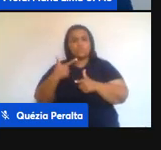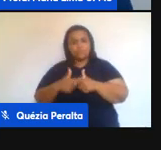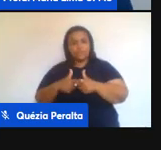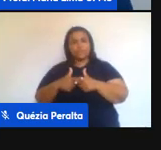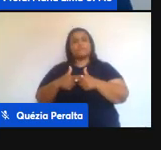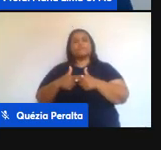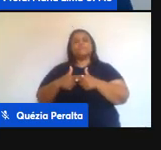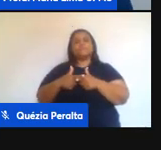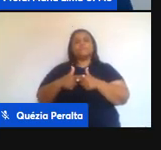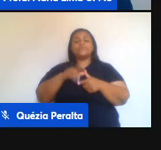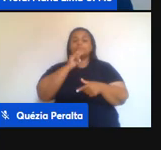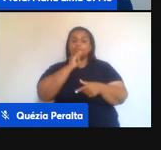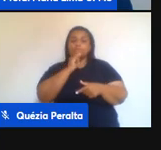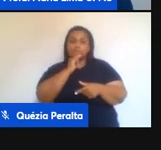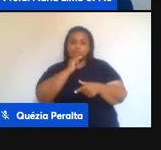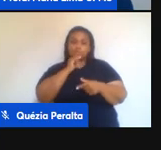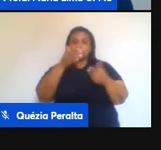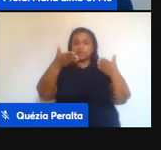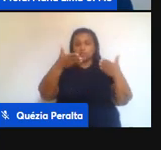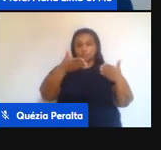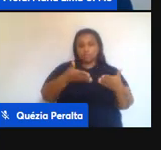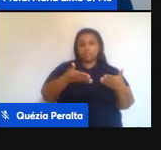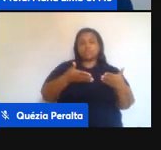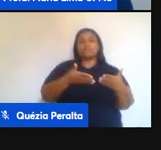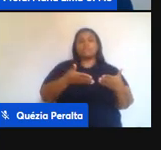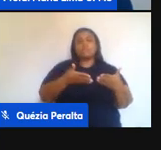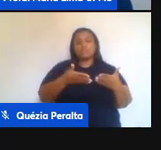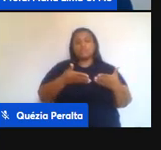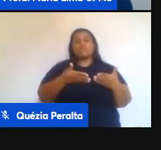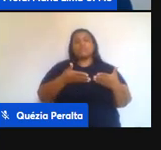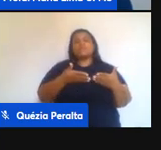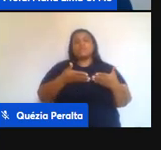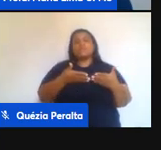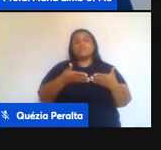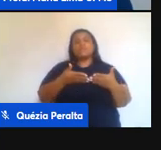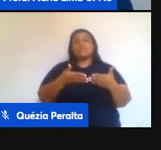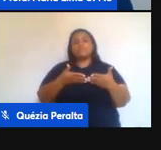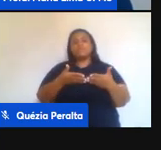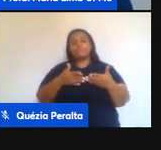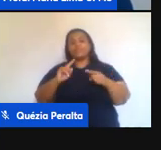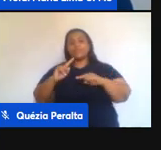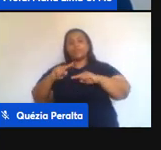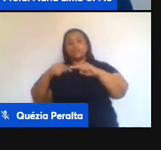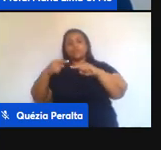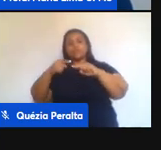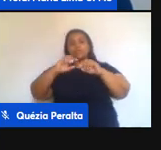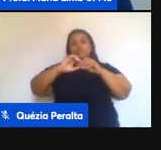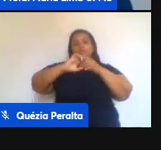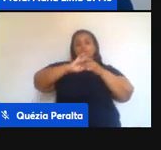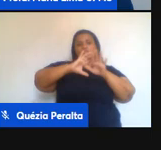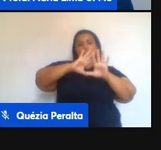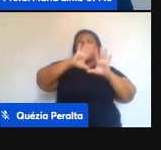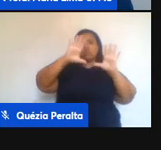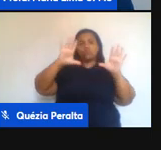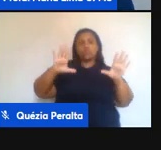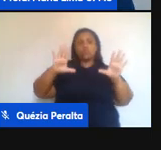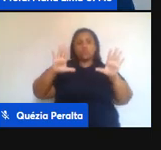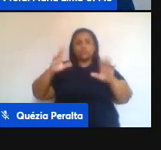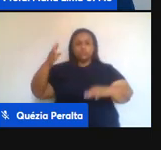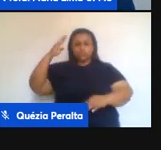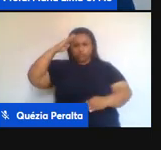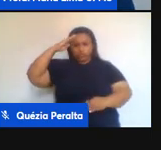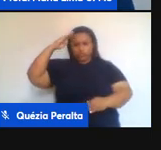exemplo, estamos agora no pós-1985, depois da abertura, né, depois da ditadura militar, no